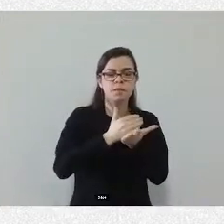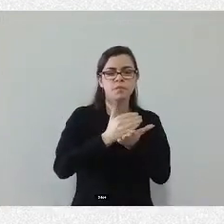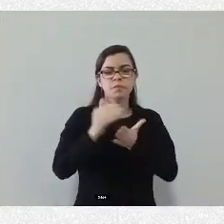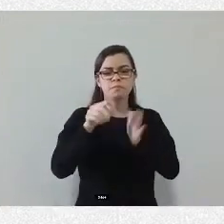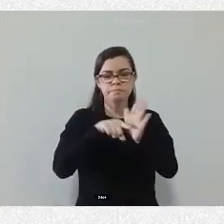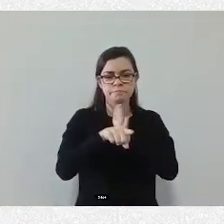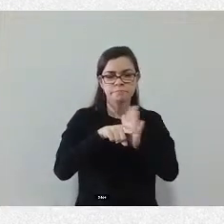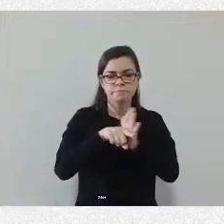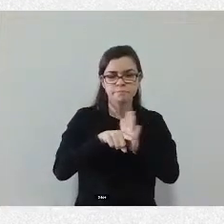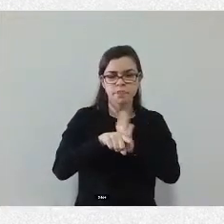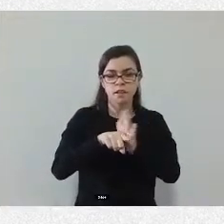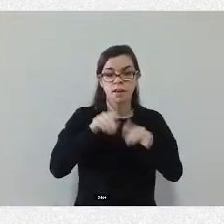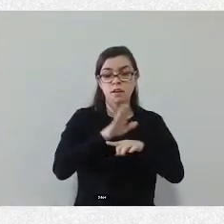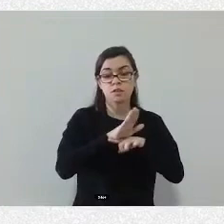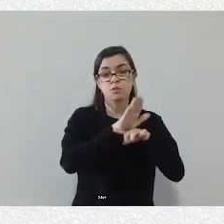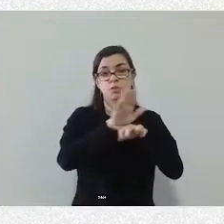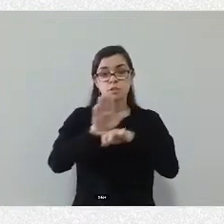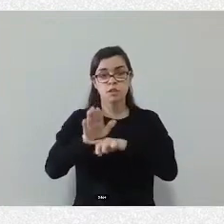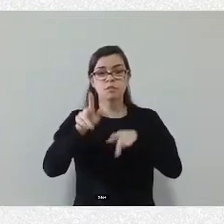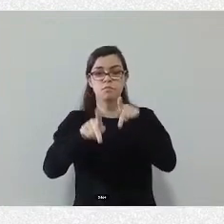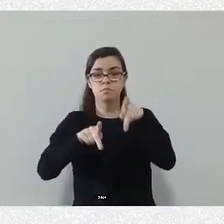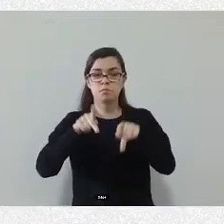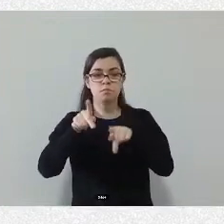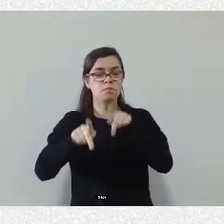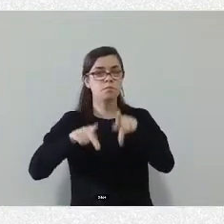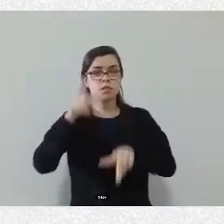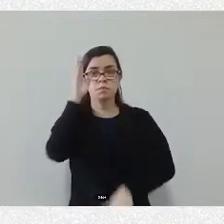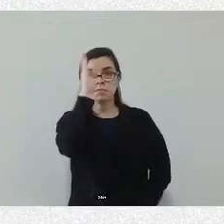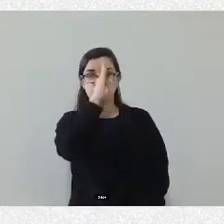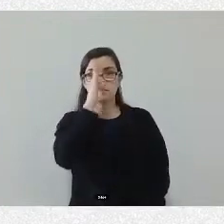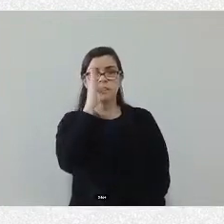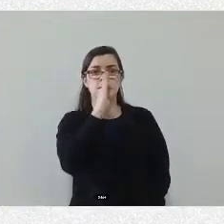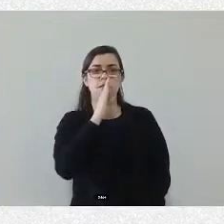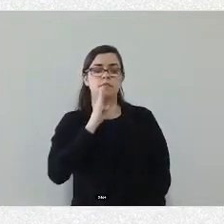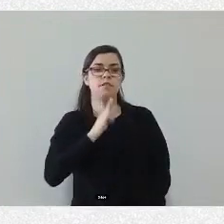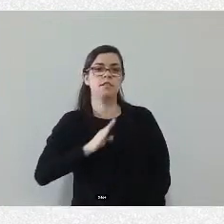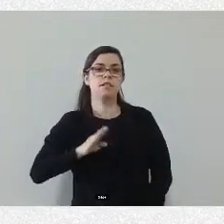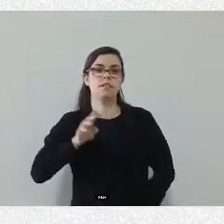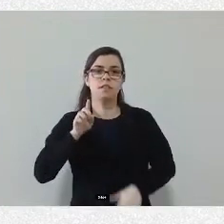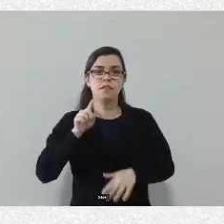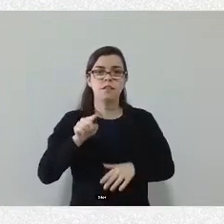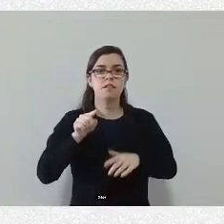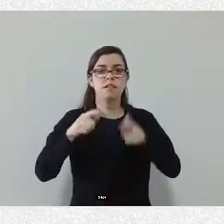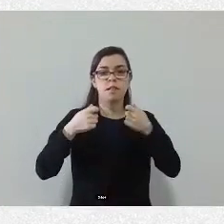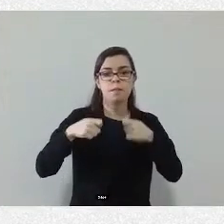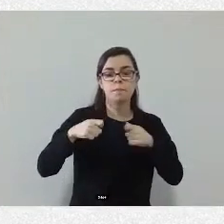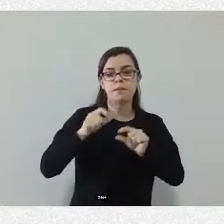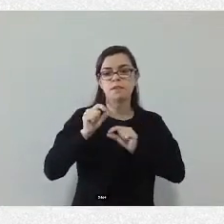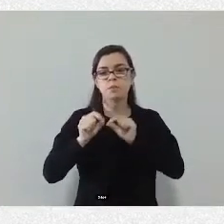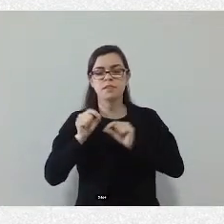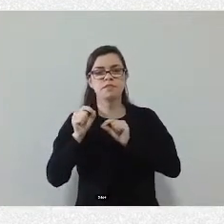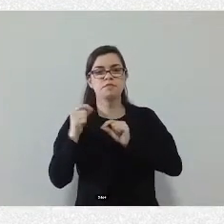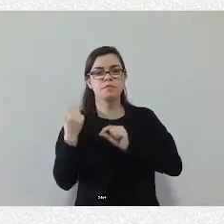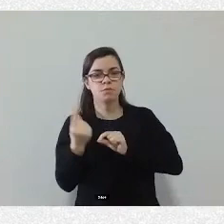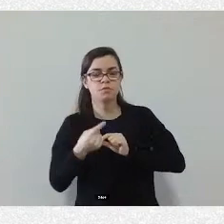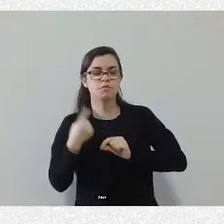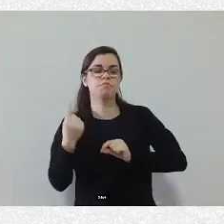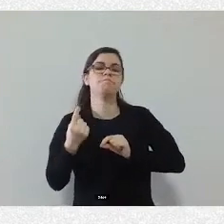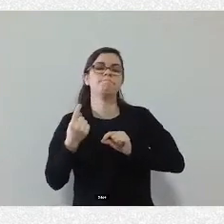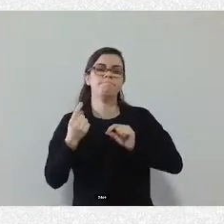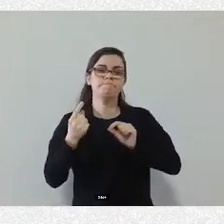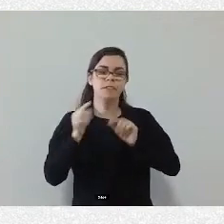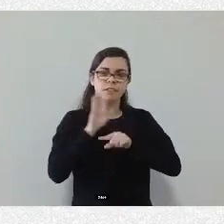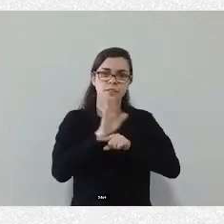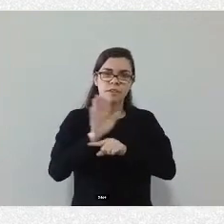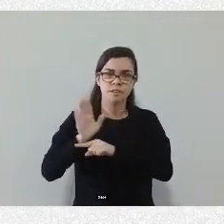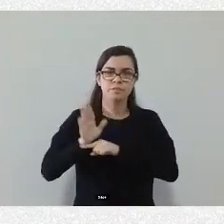população brasileira, a pesquisa que a população brasileira precisa. A gente fica à